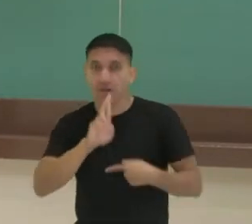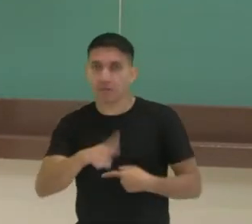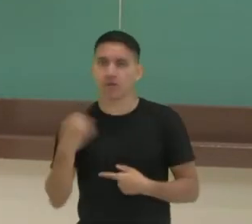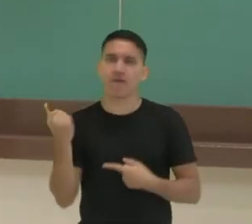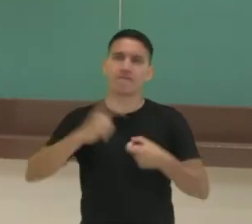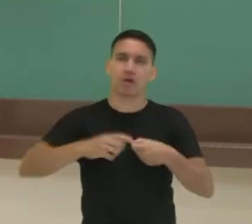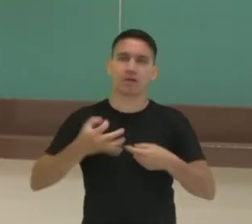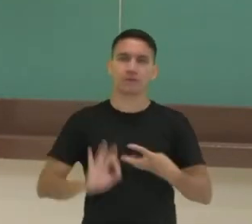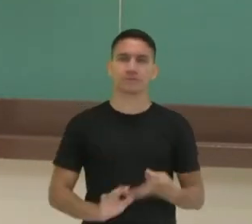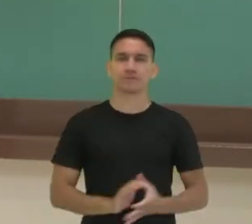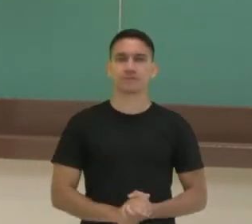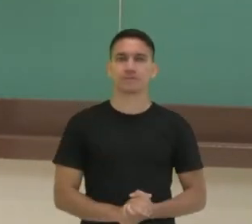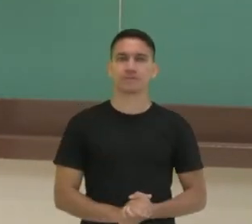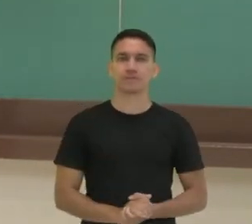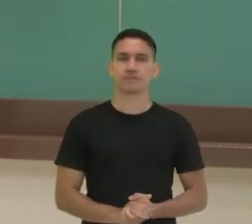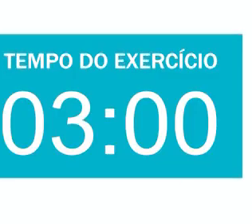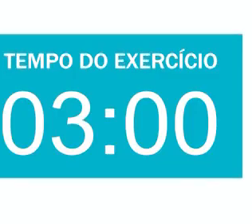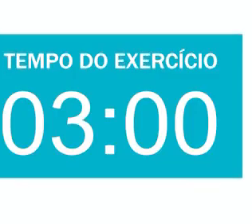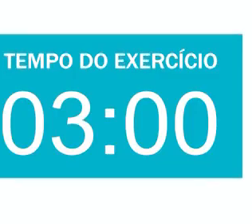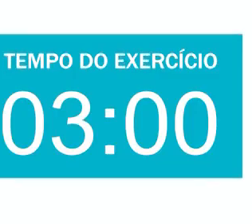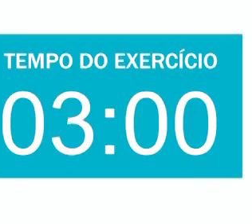responder e nós voltamos com a correção.